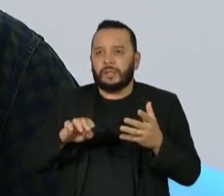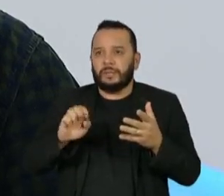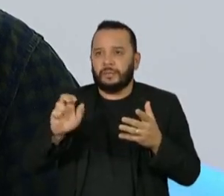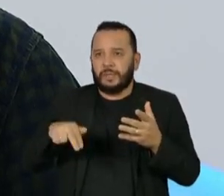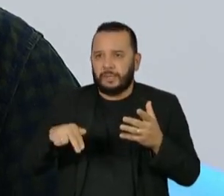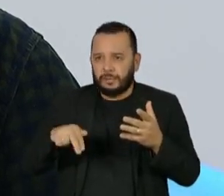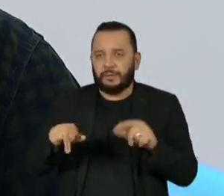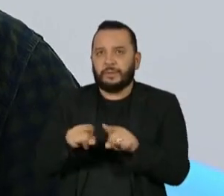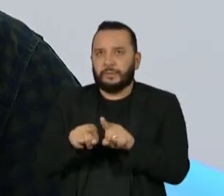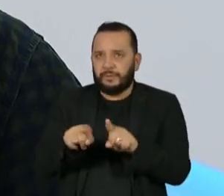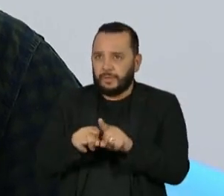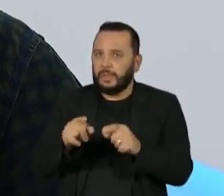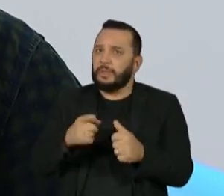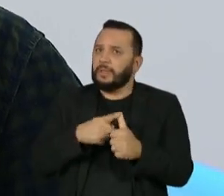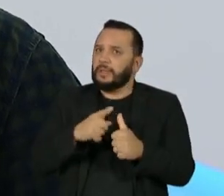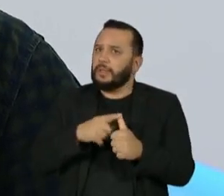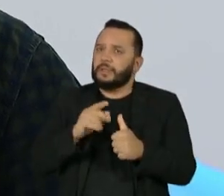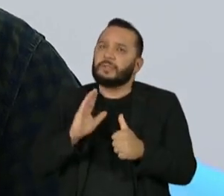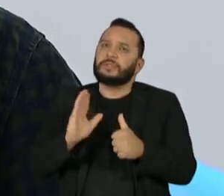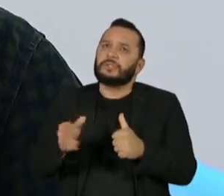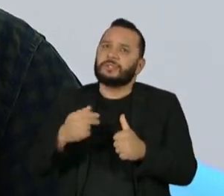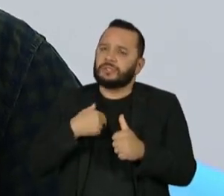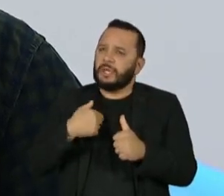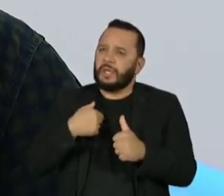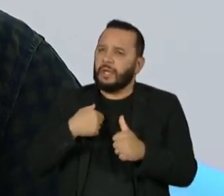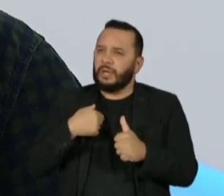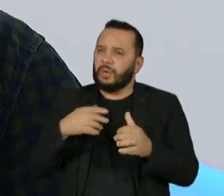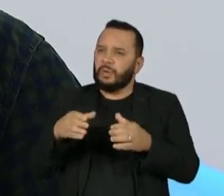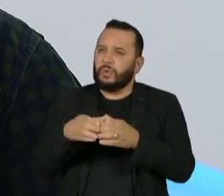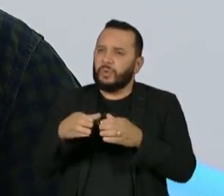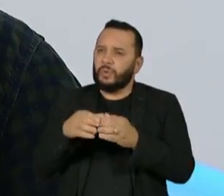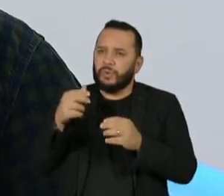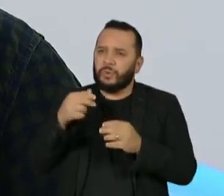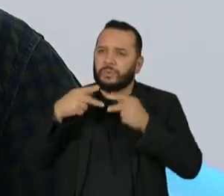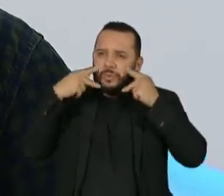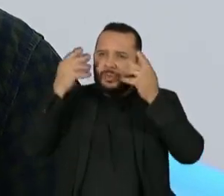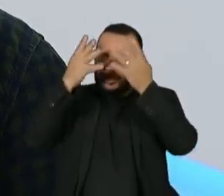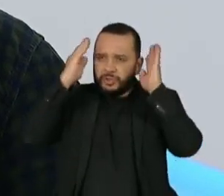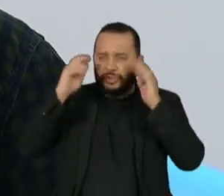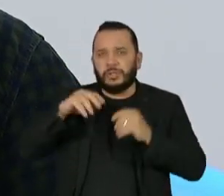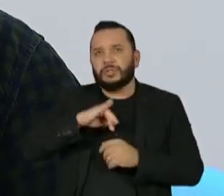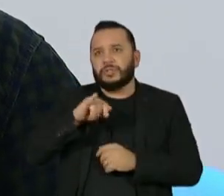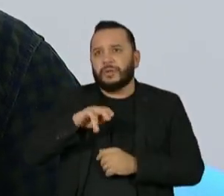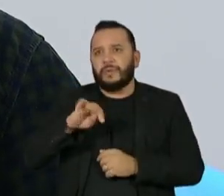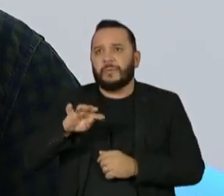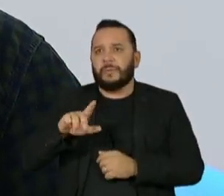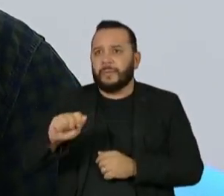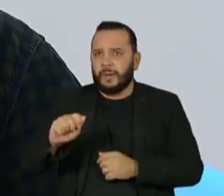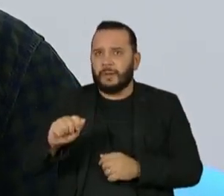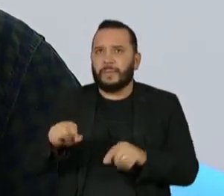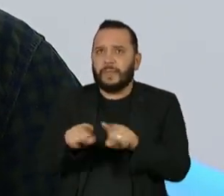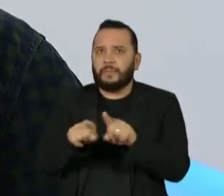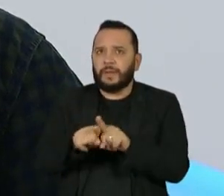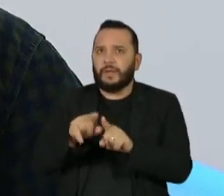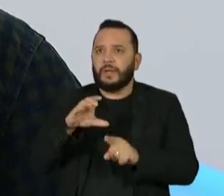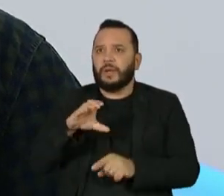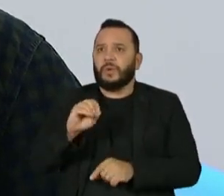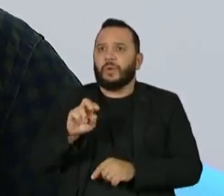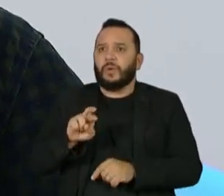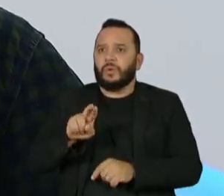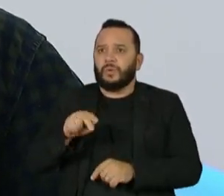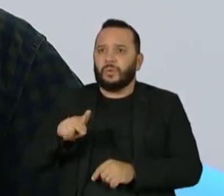uma de rá e usa sem contactados onde a pá e corubus né